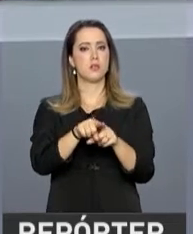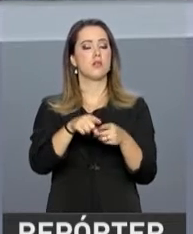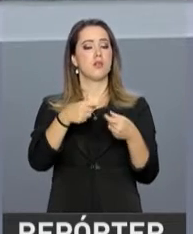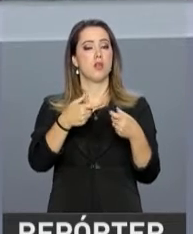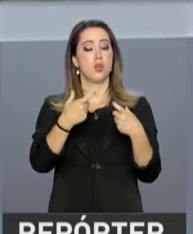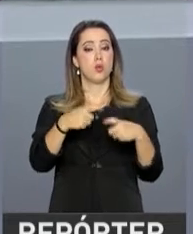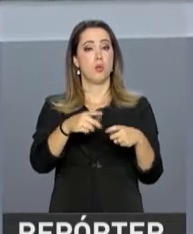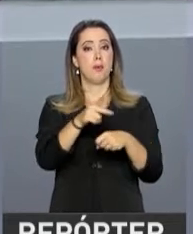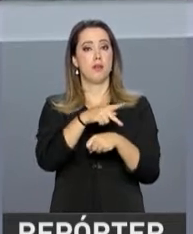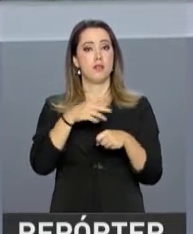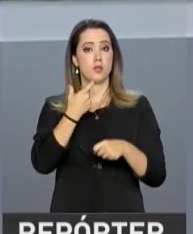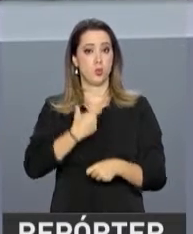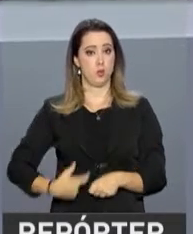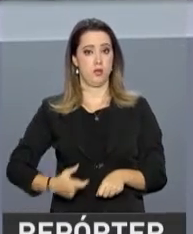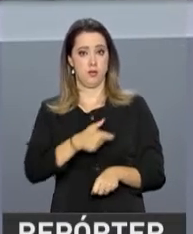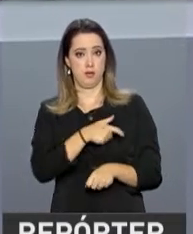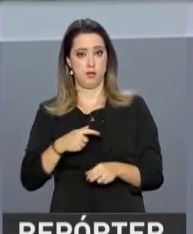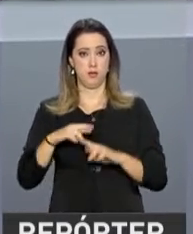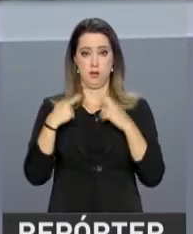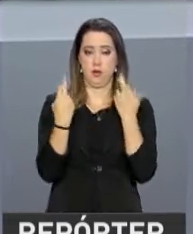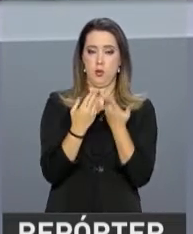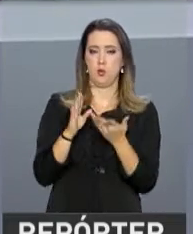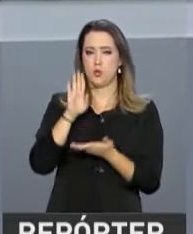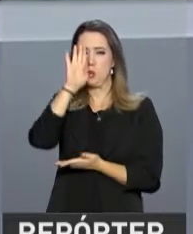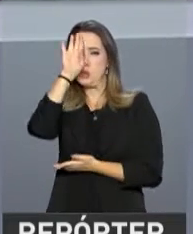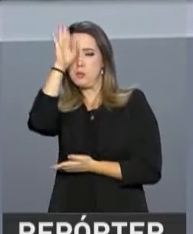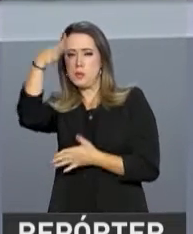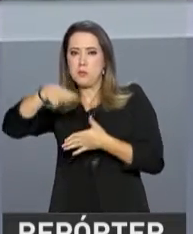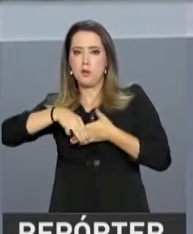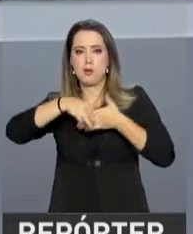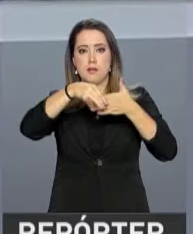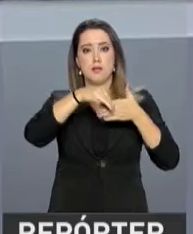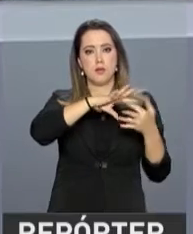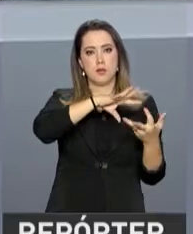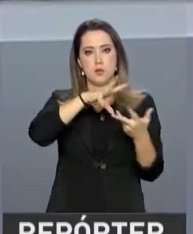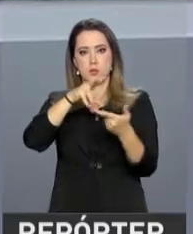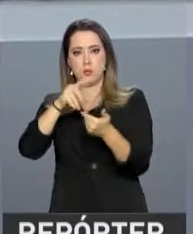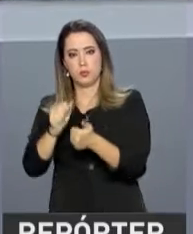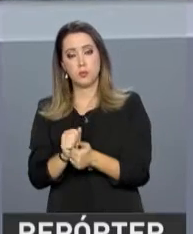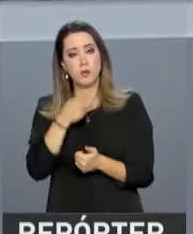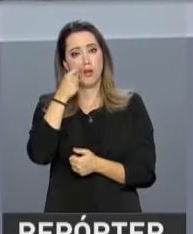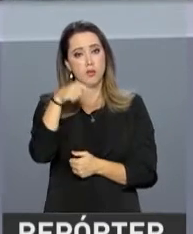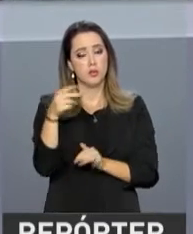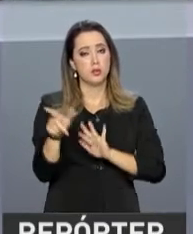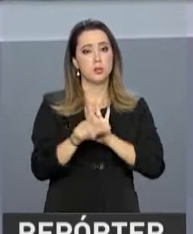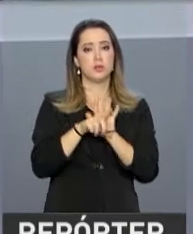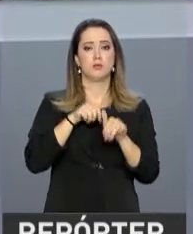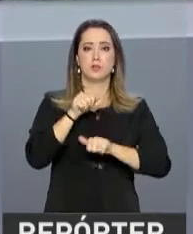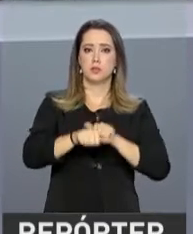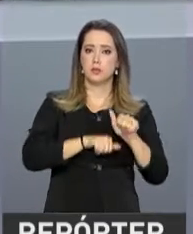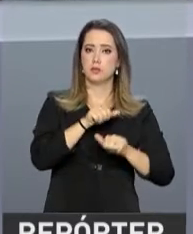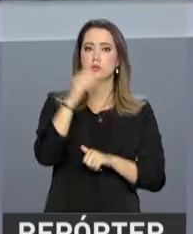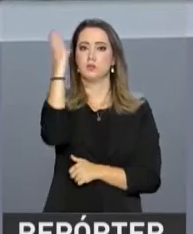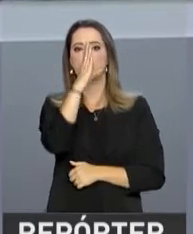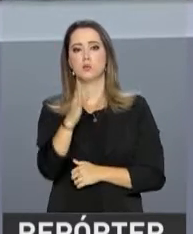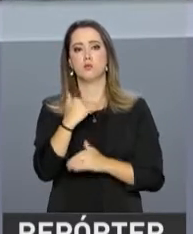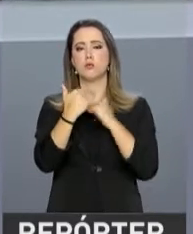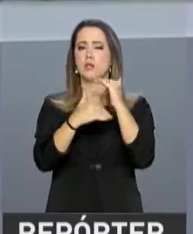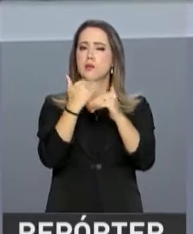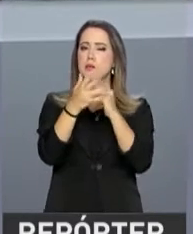lideranças do mundo político e empresarial o presidente falou sobre as reformas que estão mudando o brasil e garantindo o crescimento